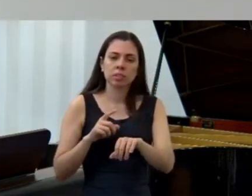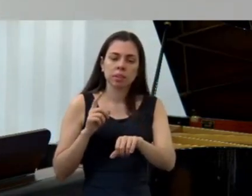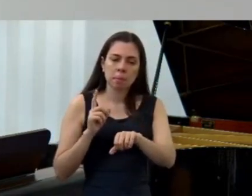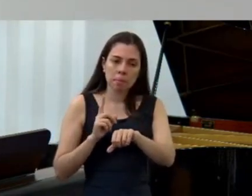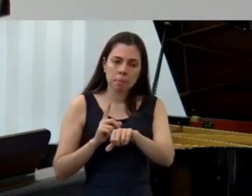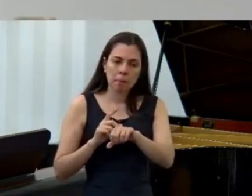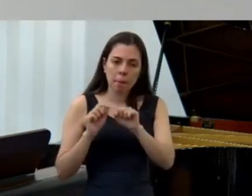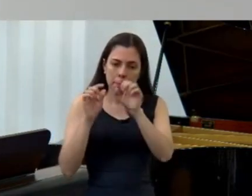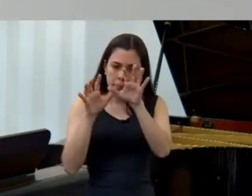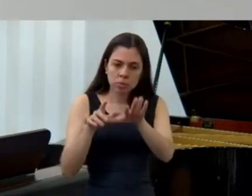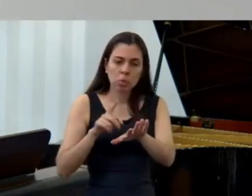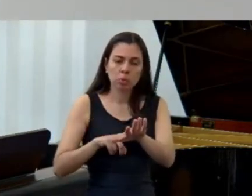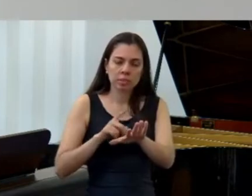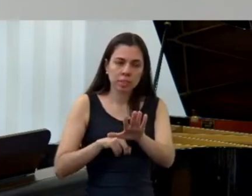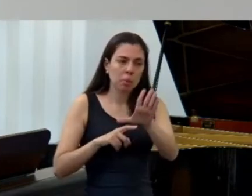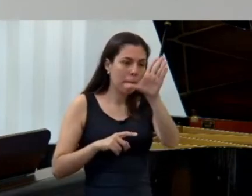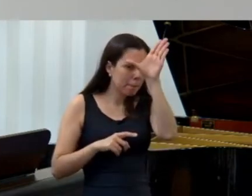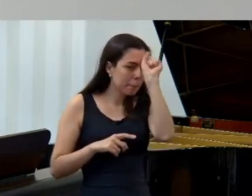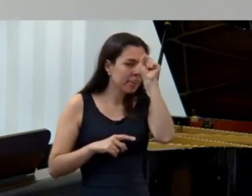vida, como tem sido